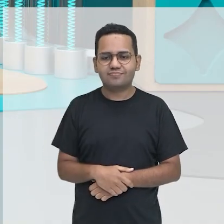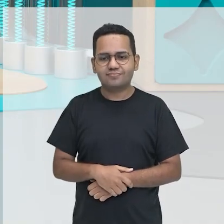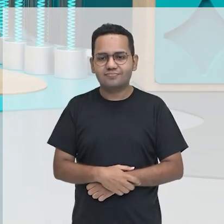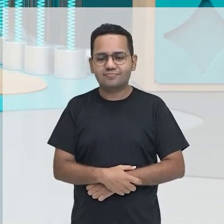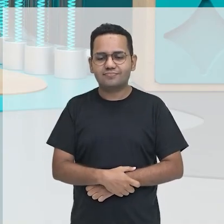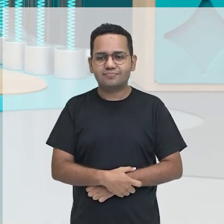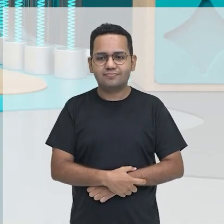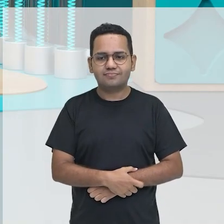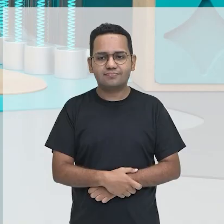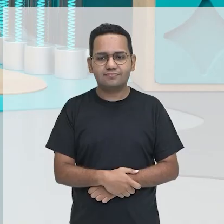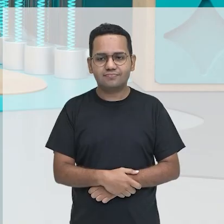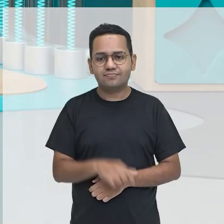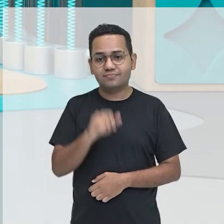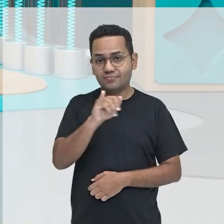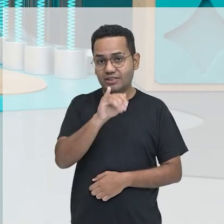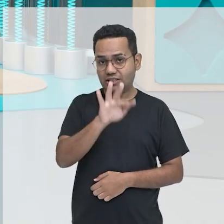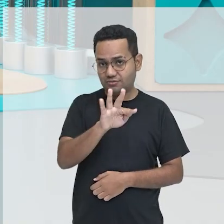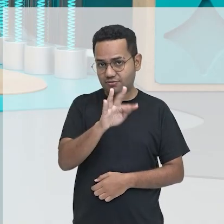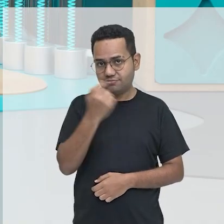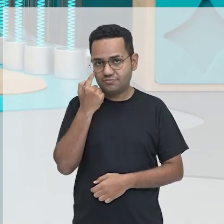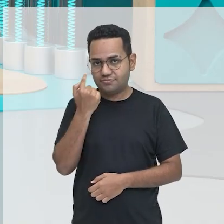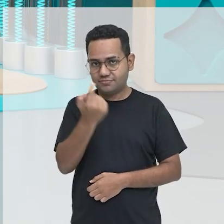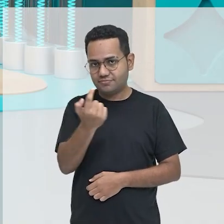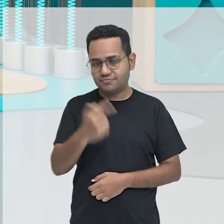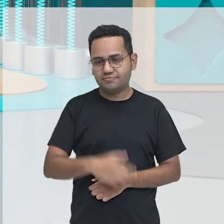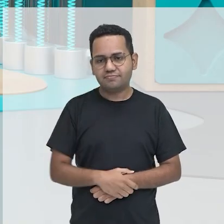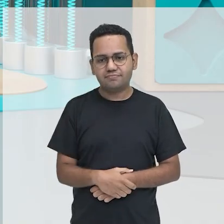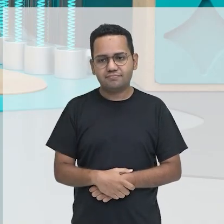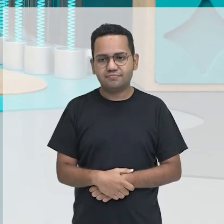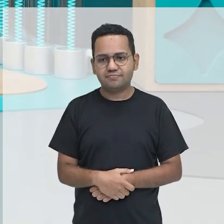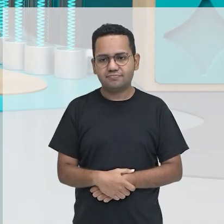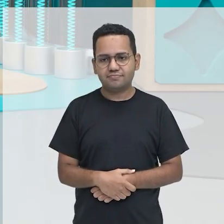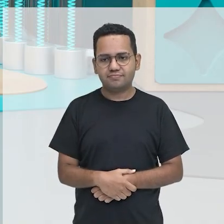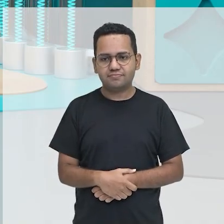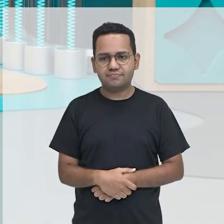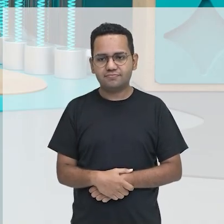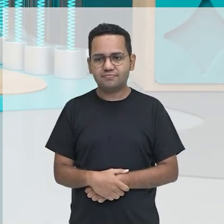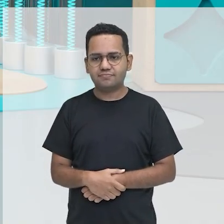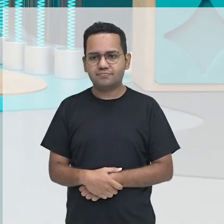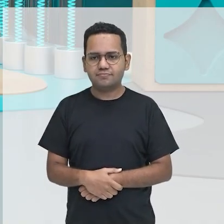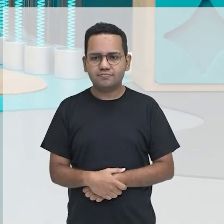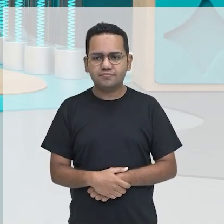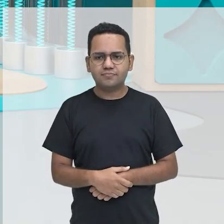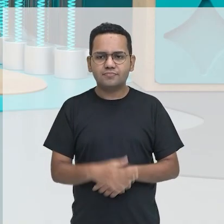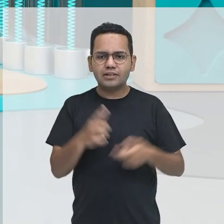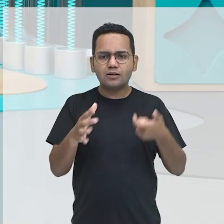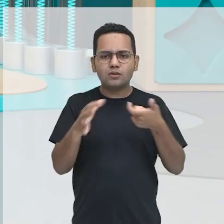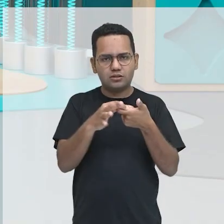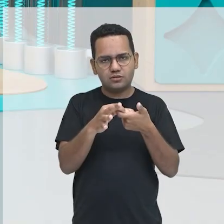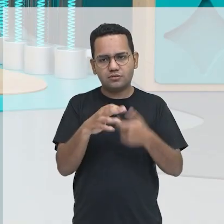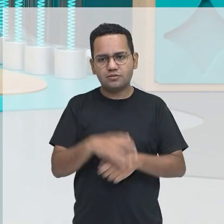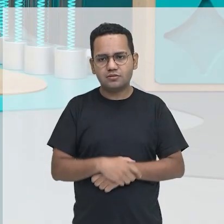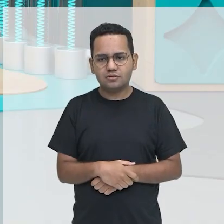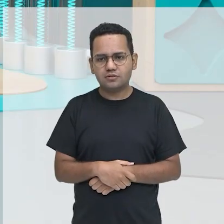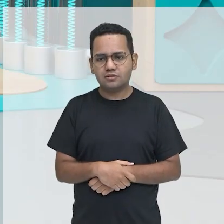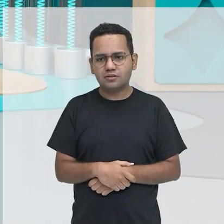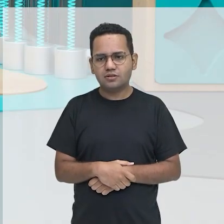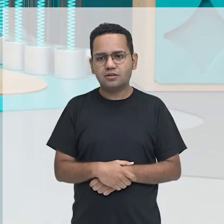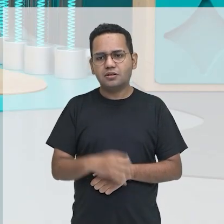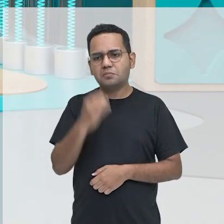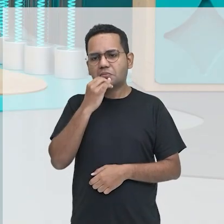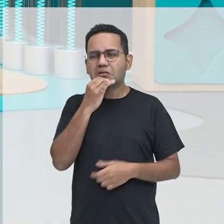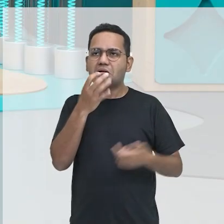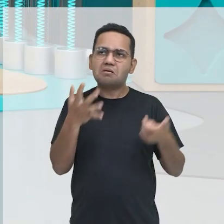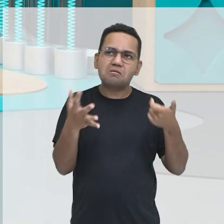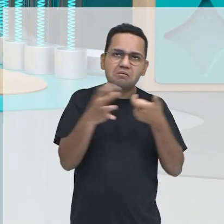Oração, olha só, tenho o if iniciando, é um conectivo. Eu estou falando conectivo, gente, para não precisar classificar toda vez se é uma conjunção,